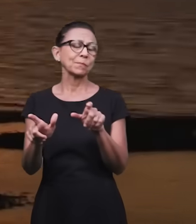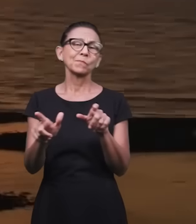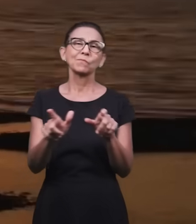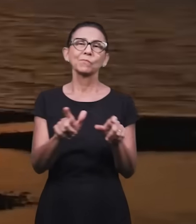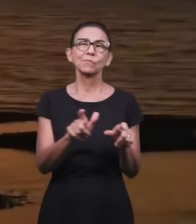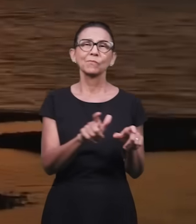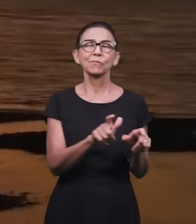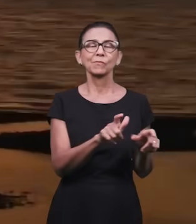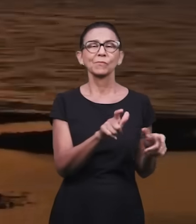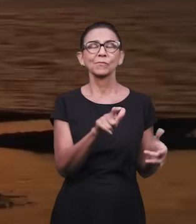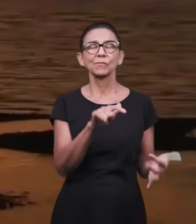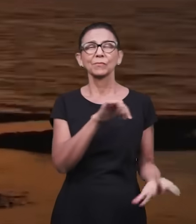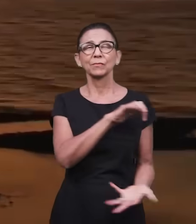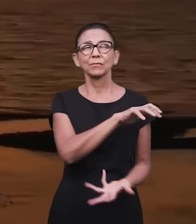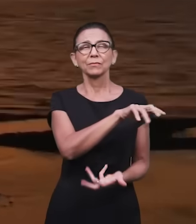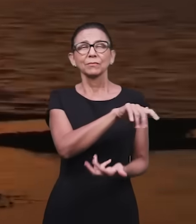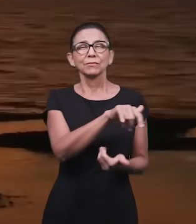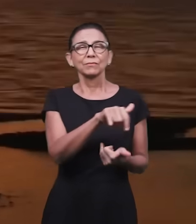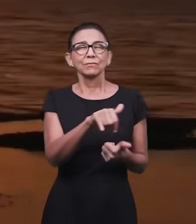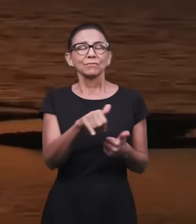expirando,